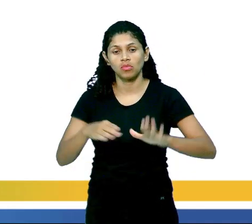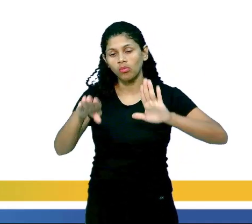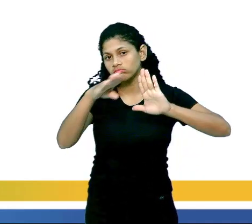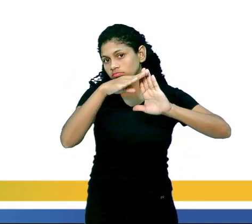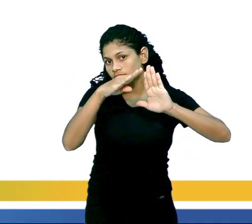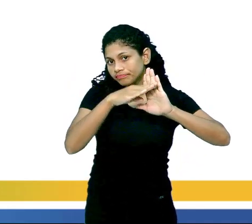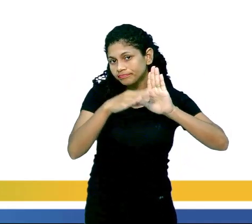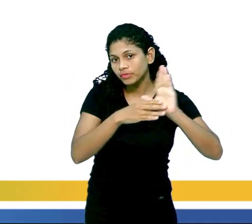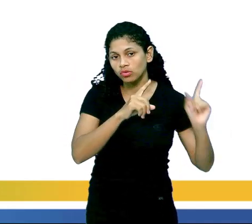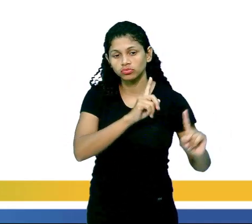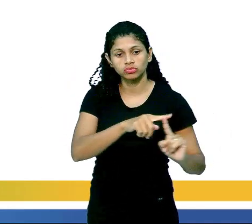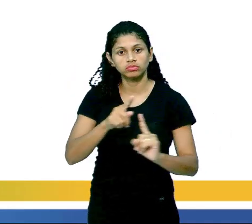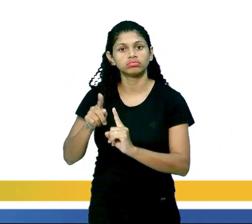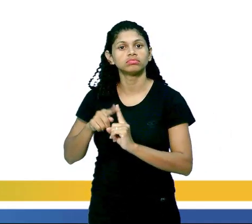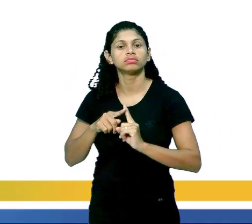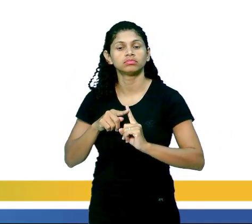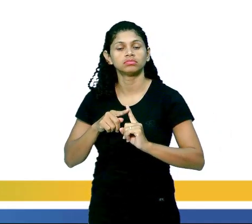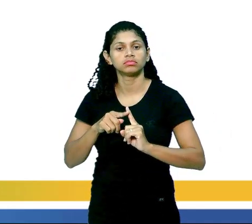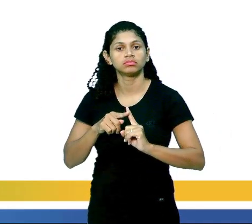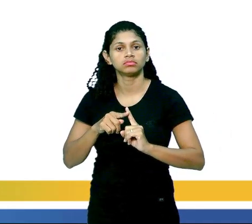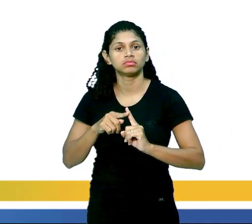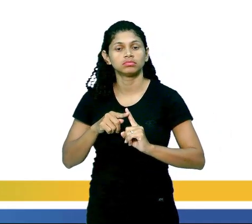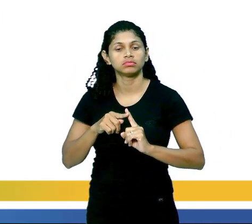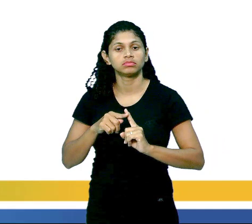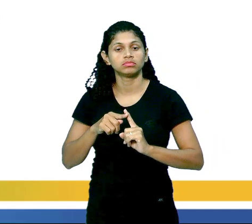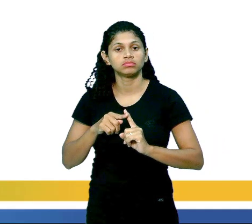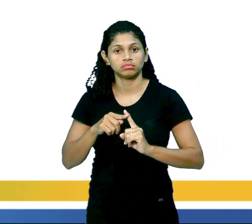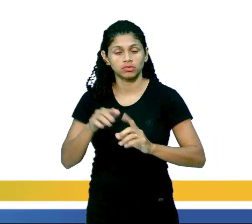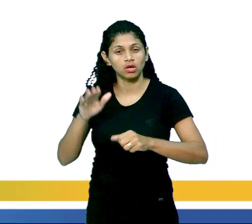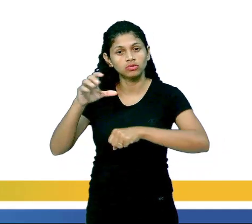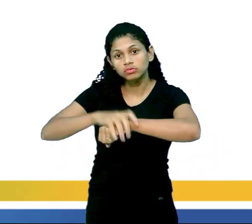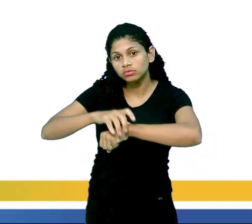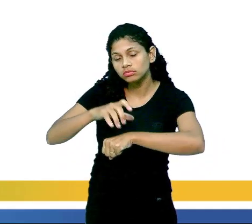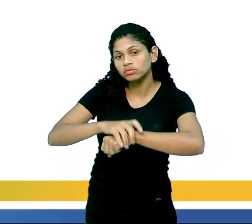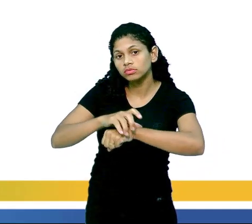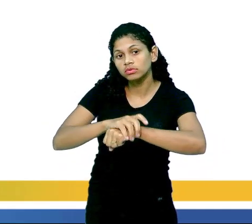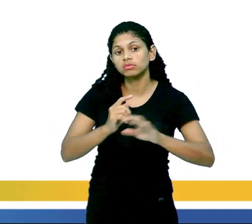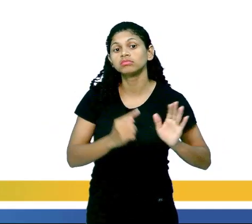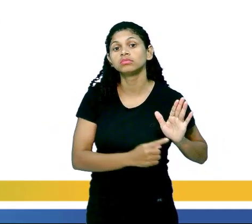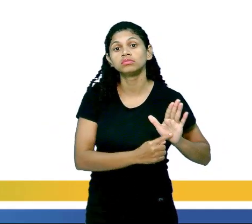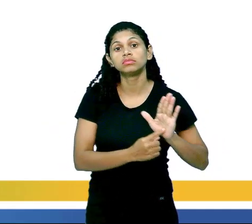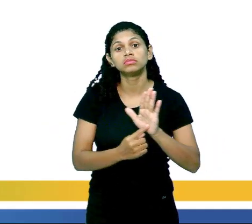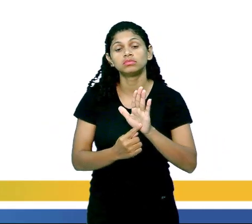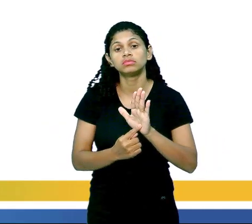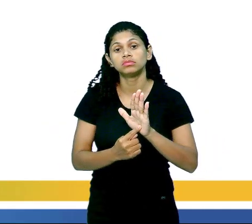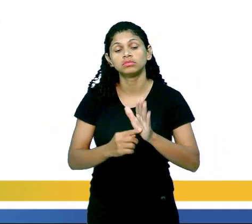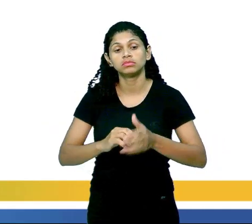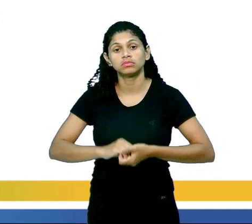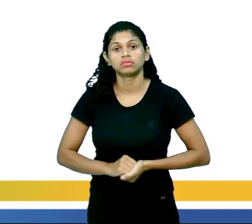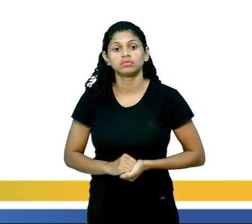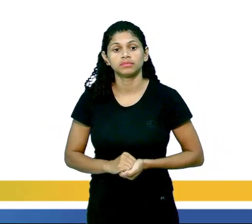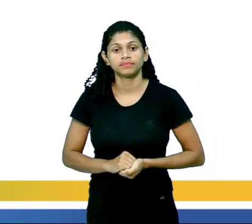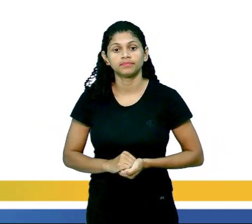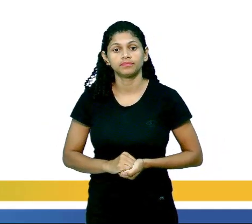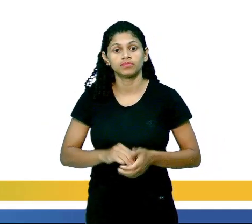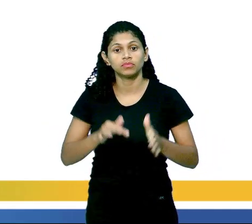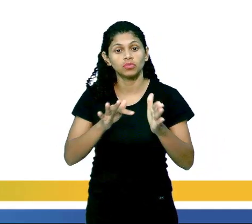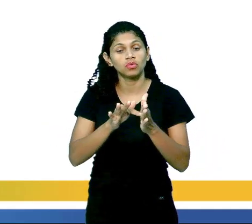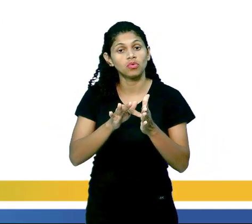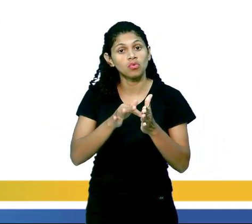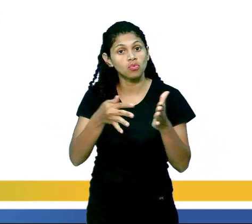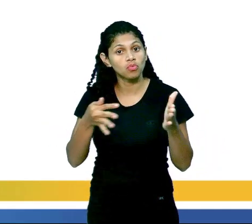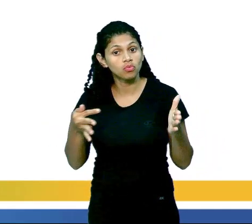do tipo, tá, de função que está presente. A primeira, ele vai dizer que o F